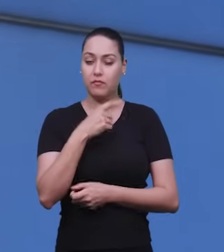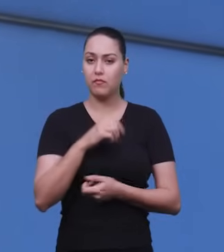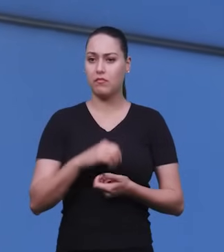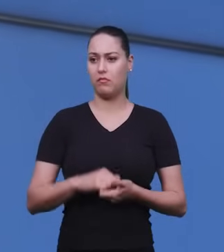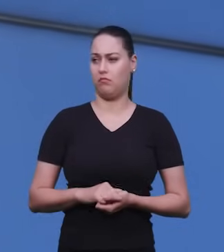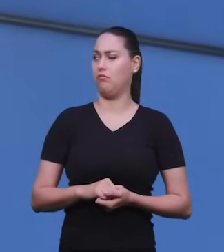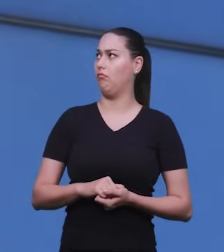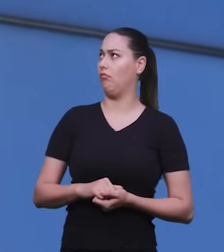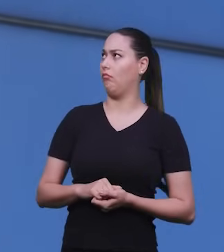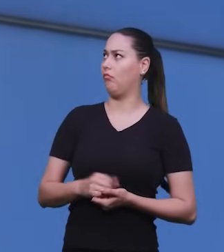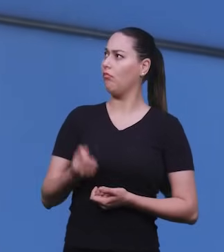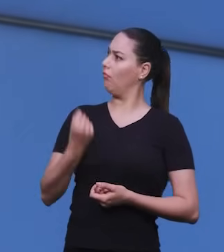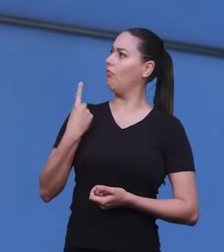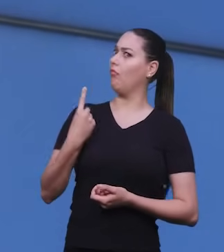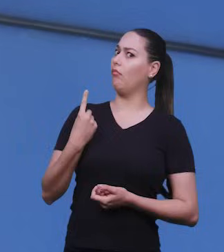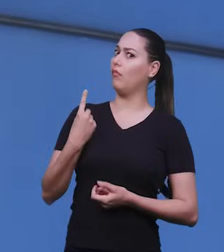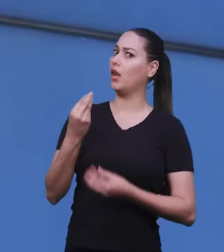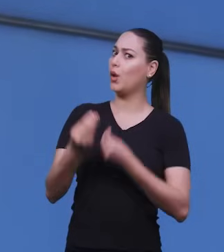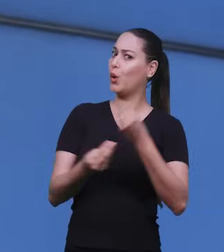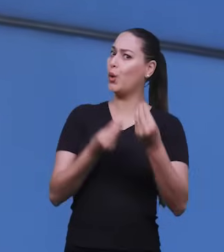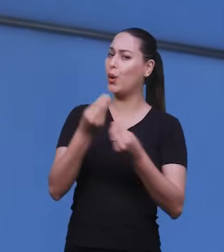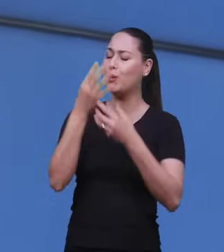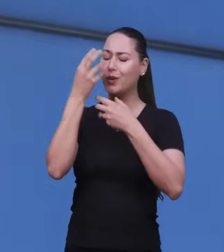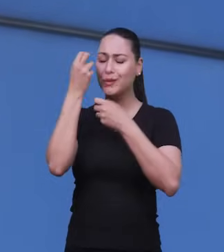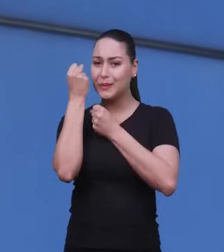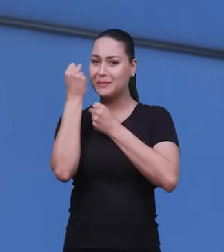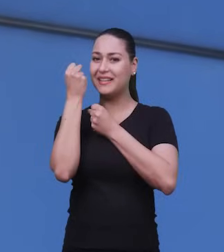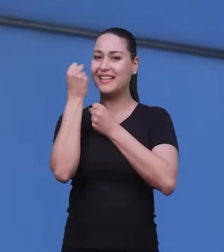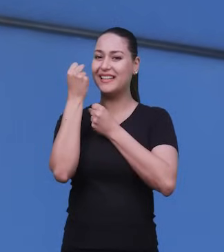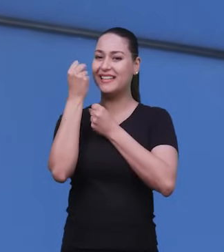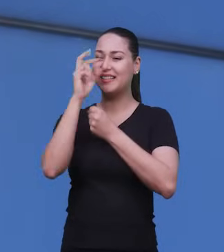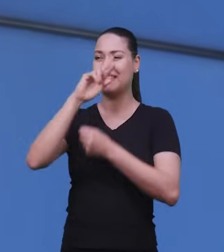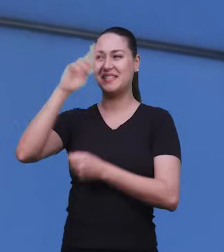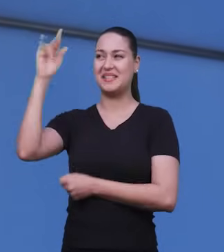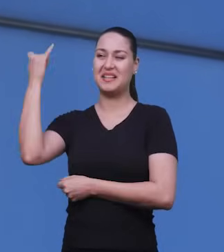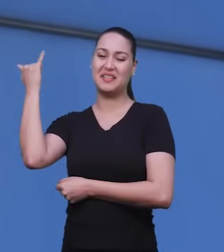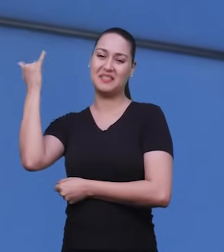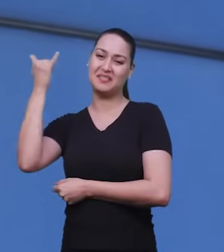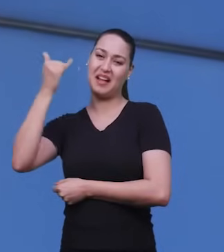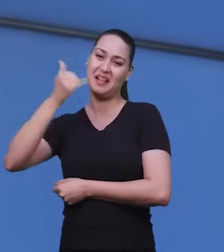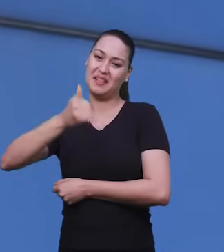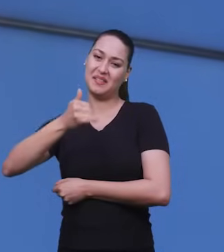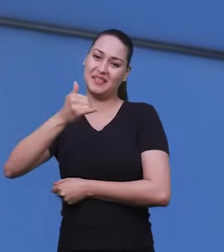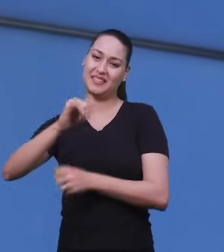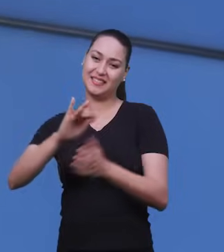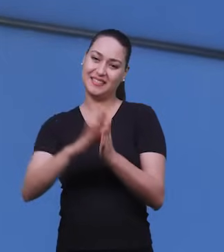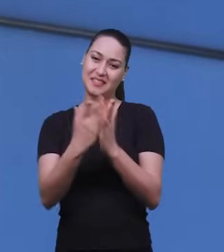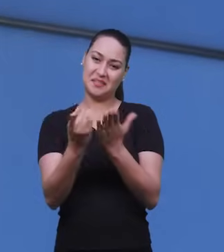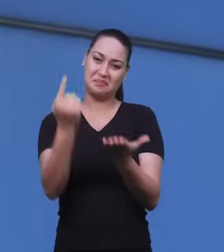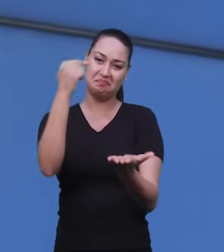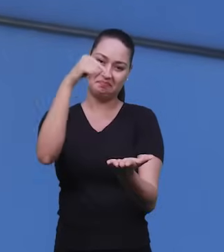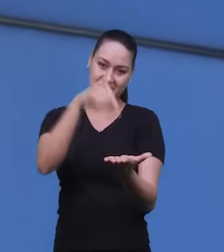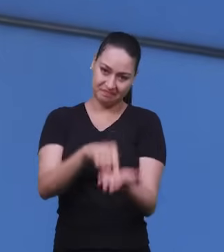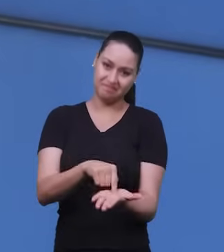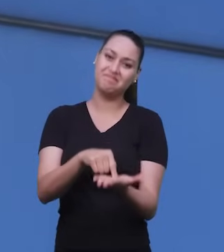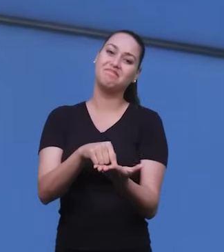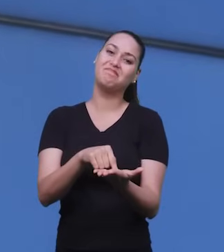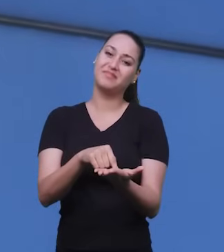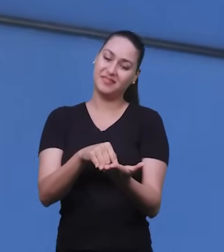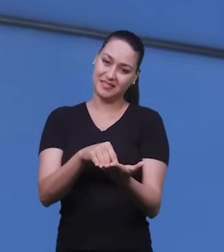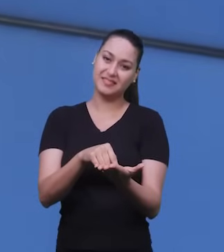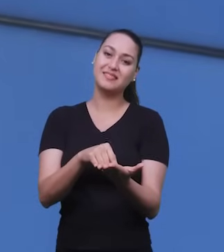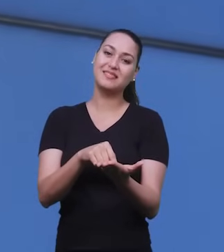que eu dormi? Aí ela lembrou daquilo que o Senhor havia falado na consulta, a palavra que ela